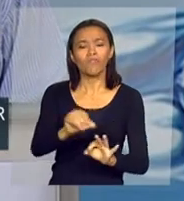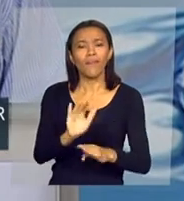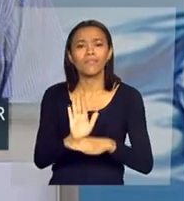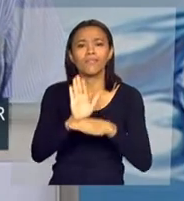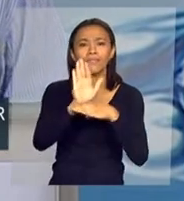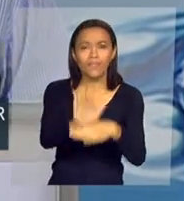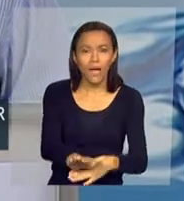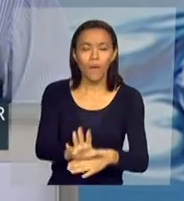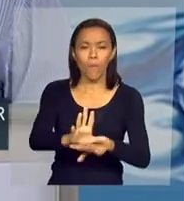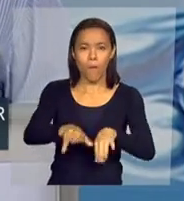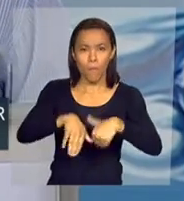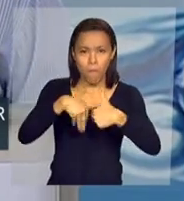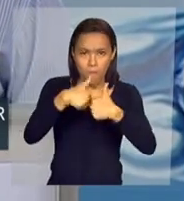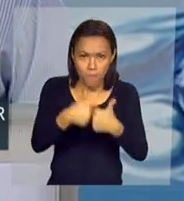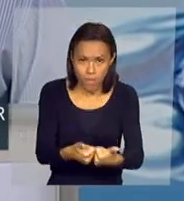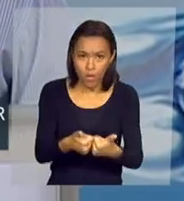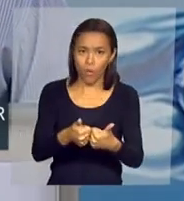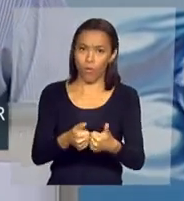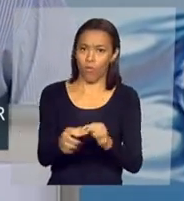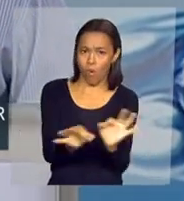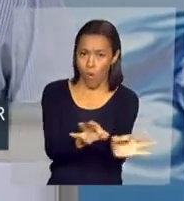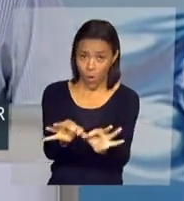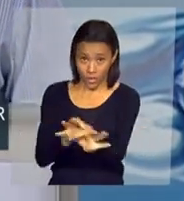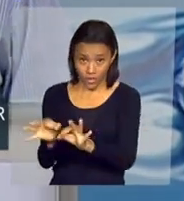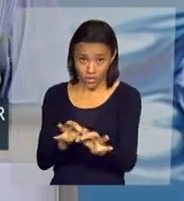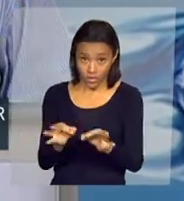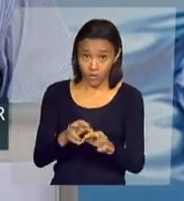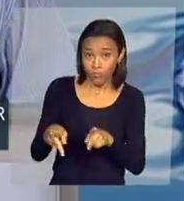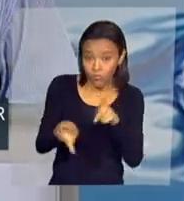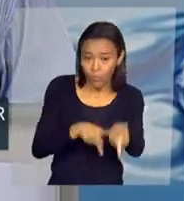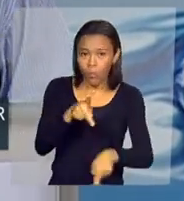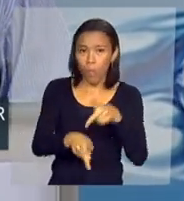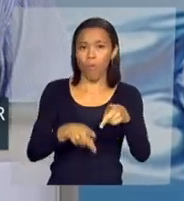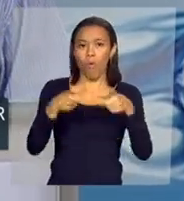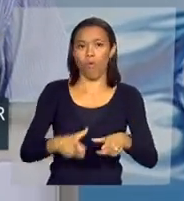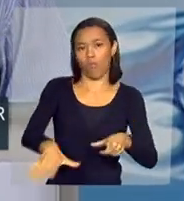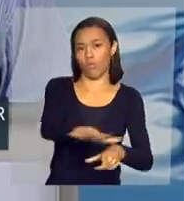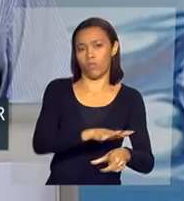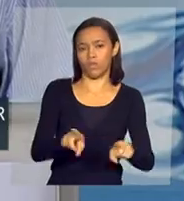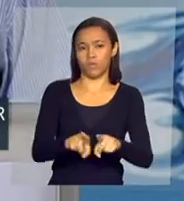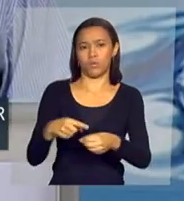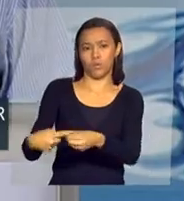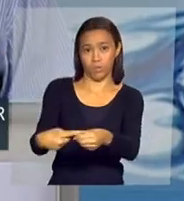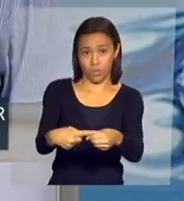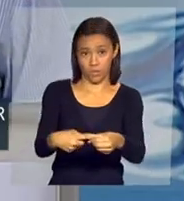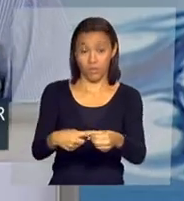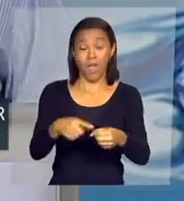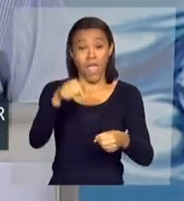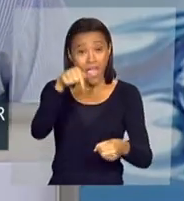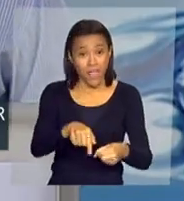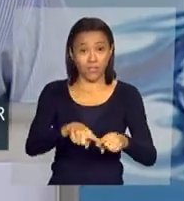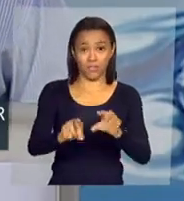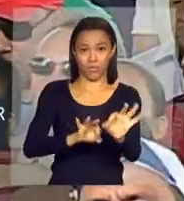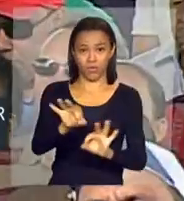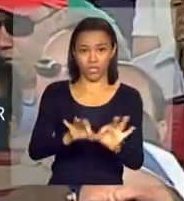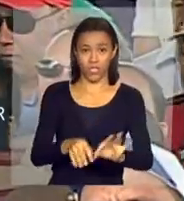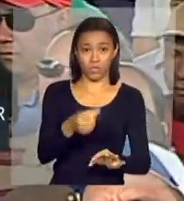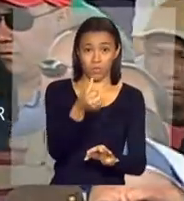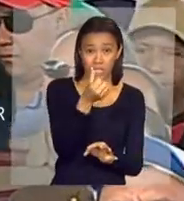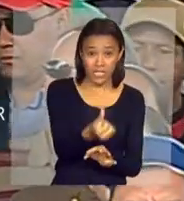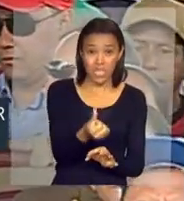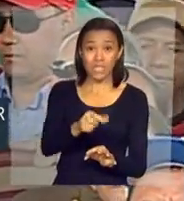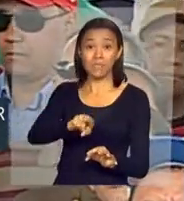melhor estruturação do nosso povoado e de nosso município. Trata-se de um projeto de 6 milhões de